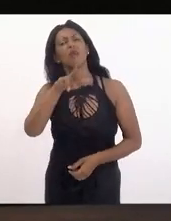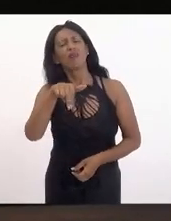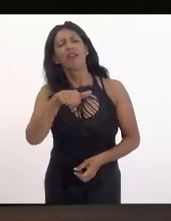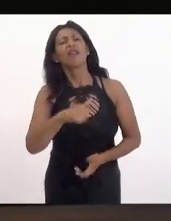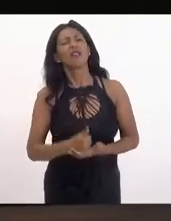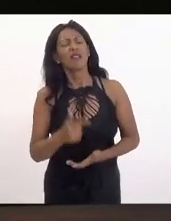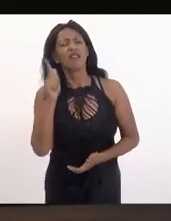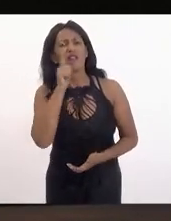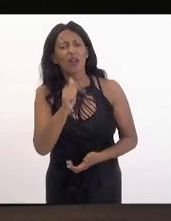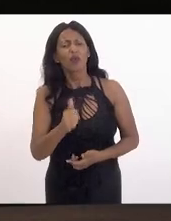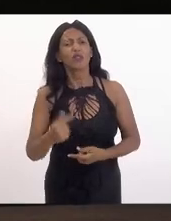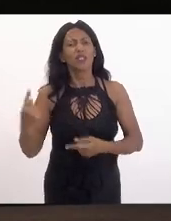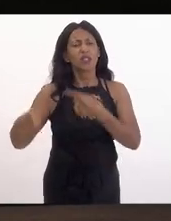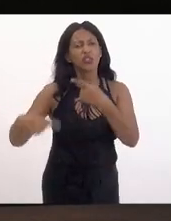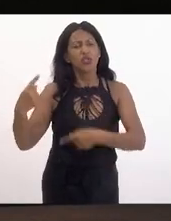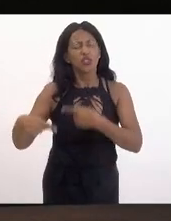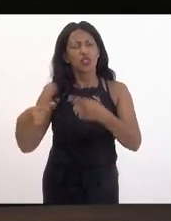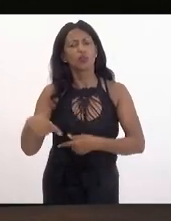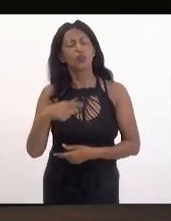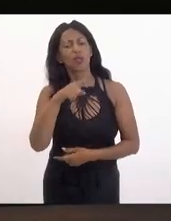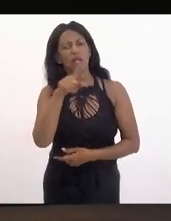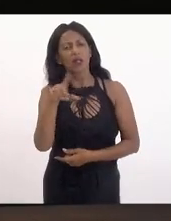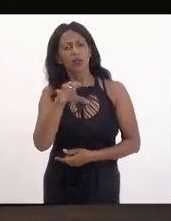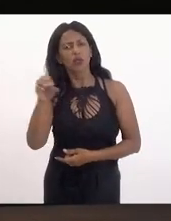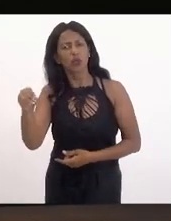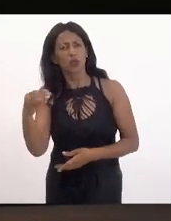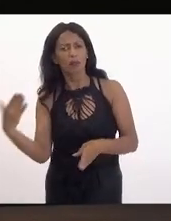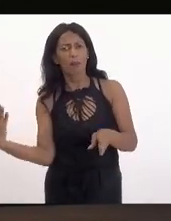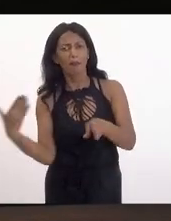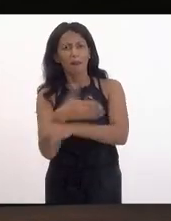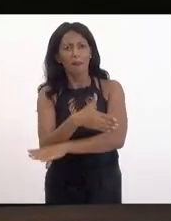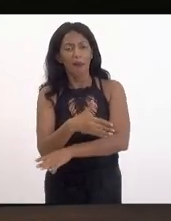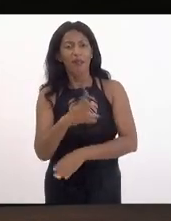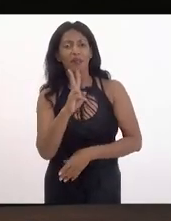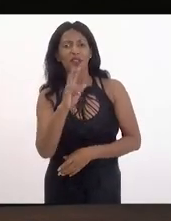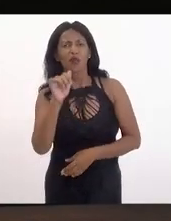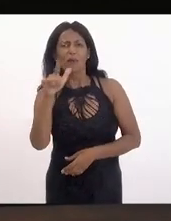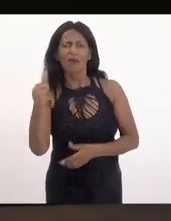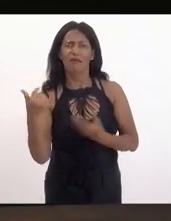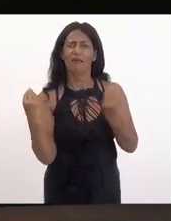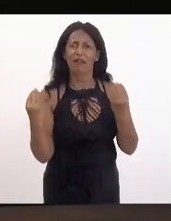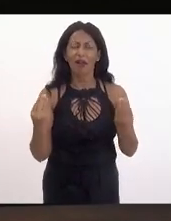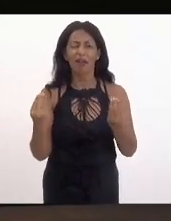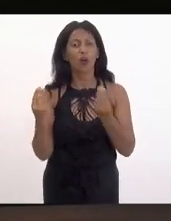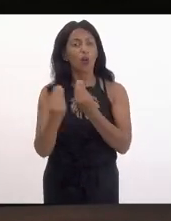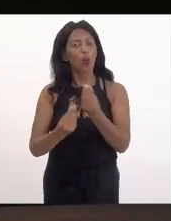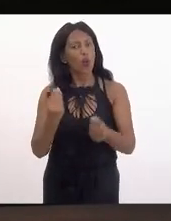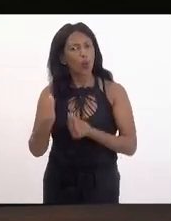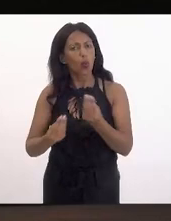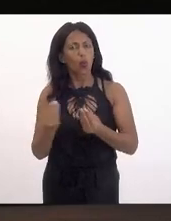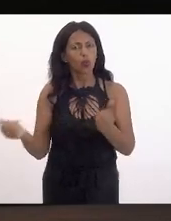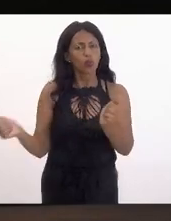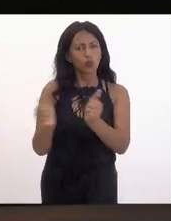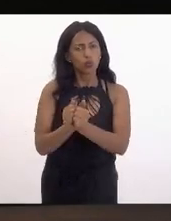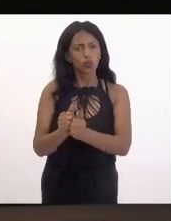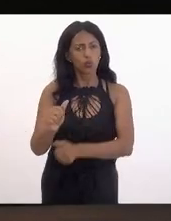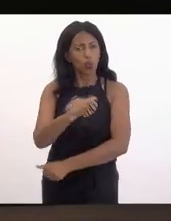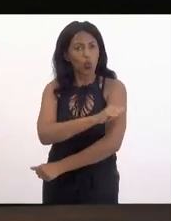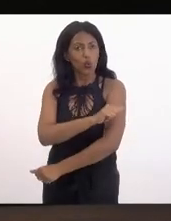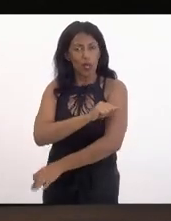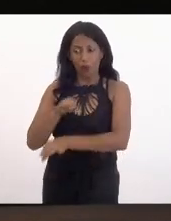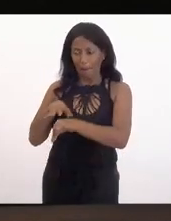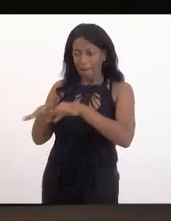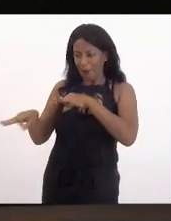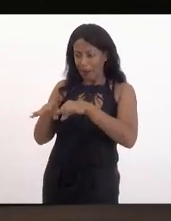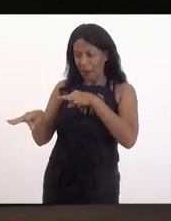é que vai conseguir concorrer na zona oeste para passar por uma uma vaga dessa disputar uma vaga dessa a luz